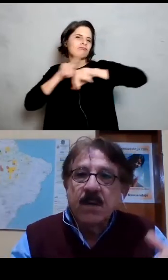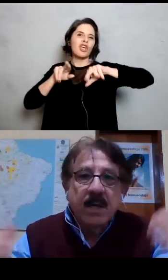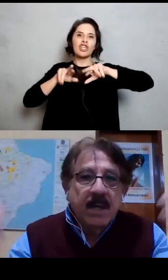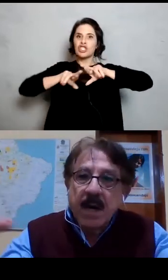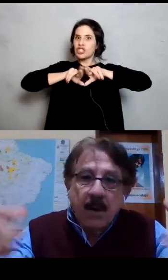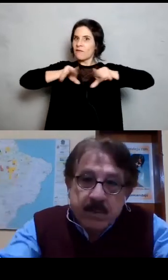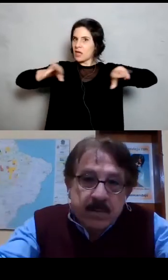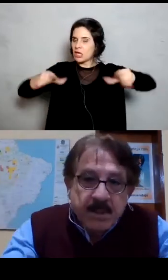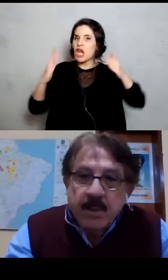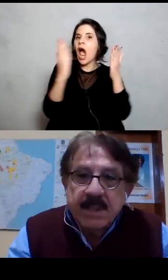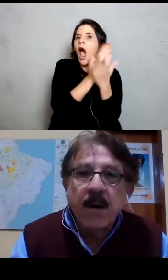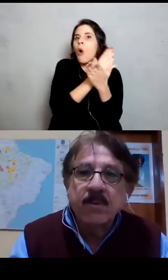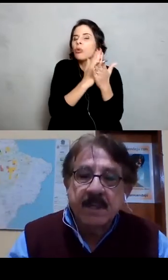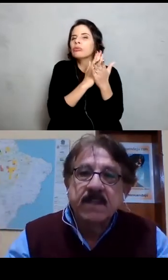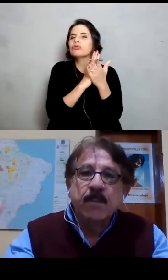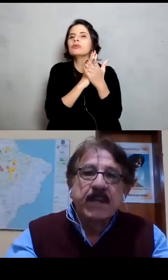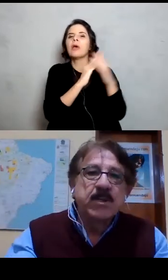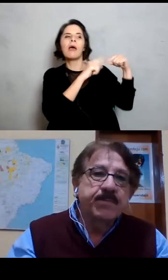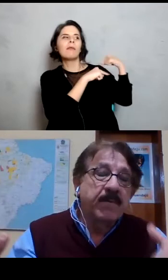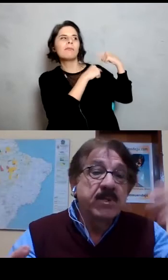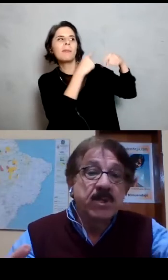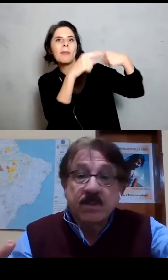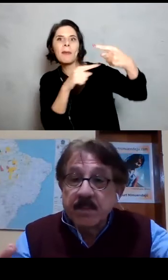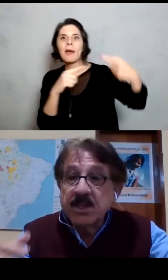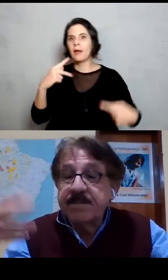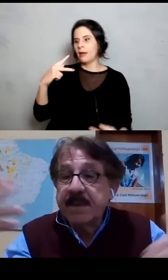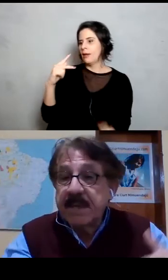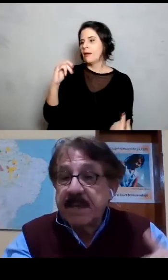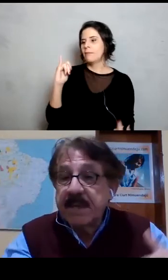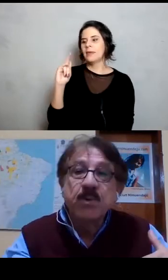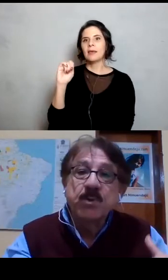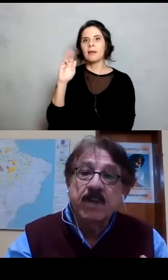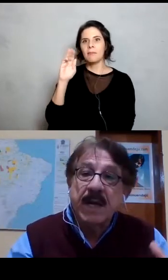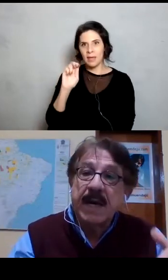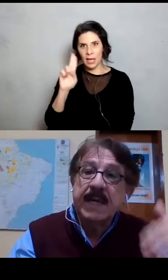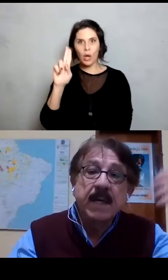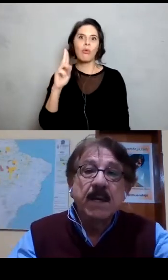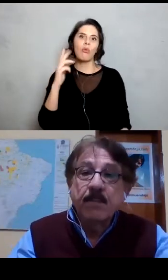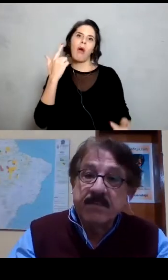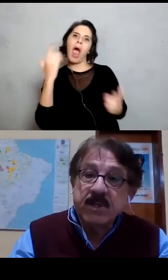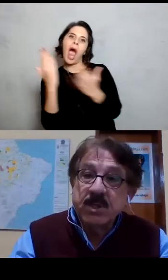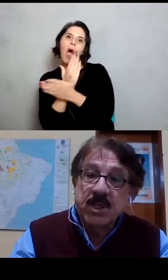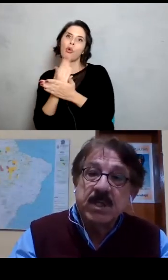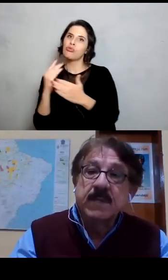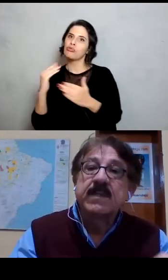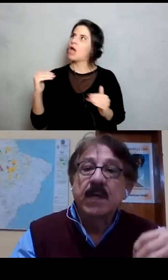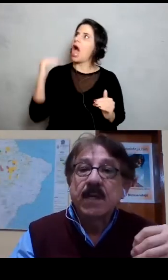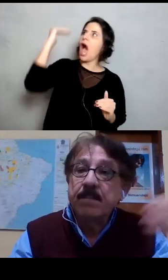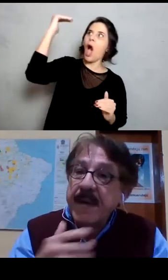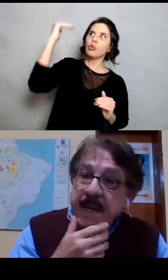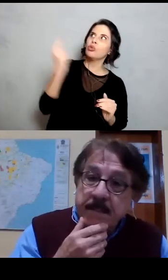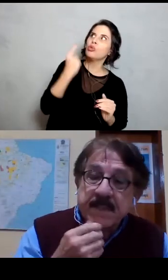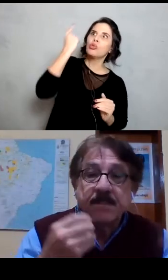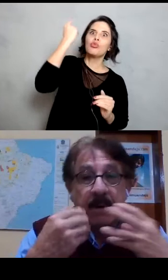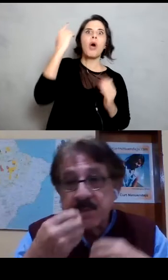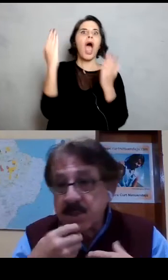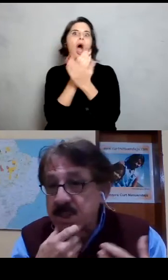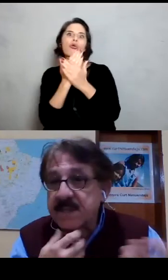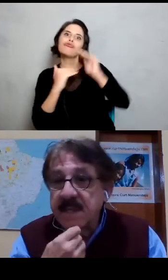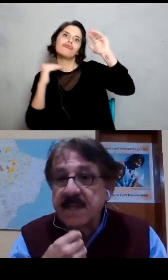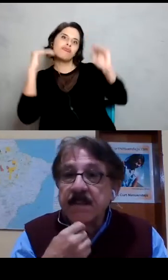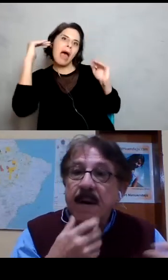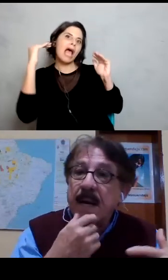indígenas, pessoas altas, realmente, povos indígenas de tez muito clara, povos indígenas imberbes e